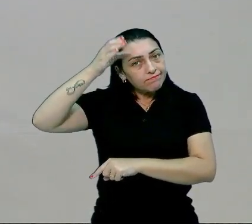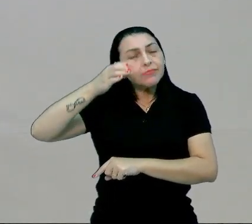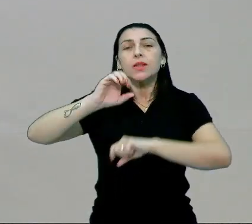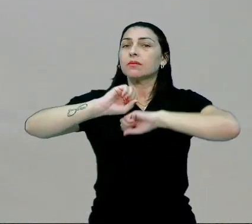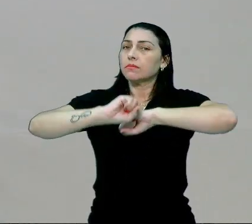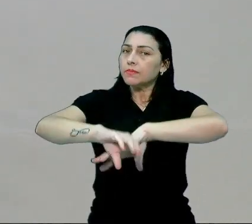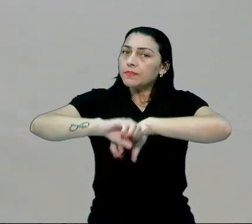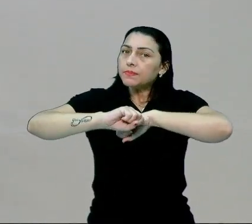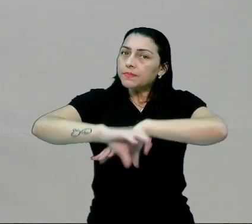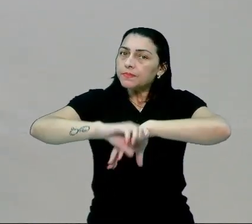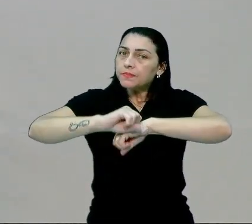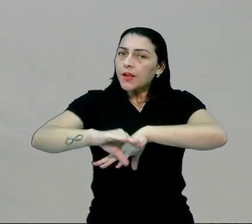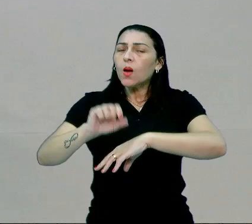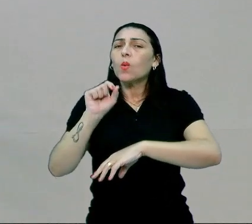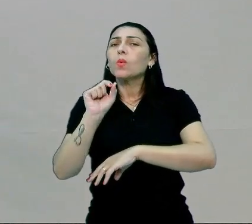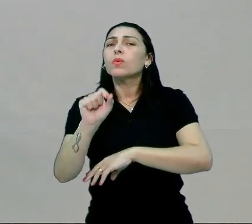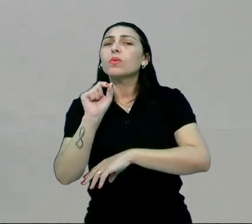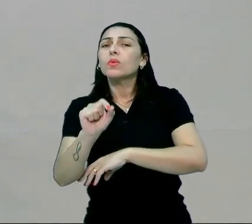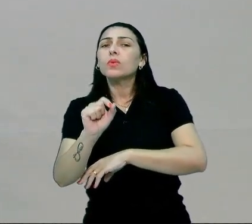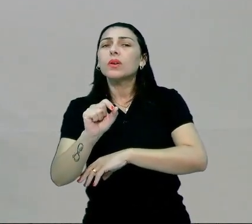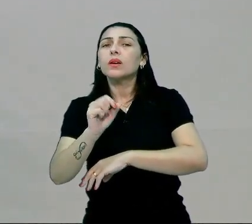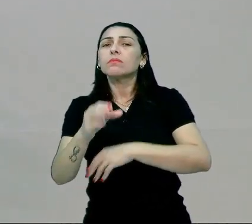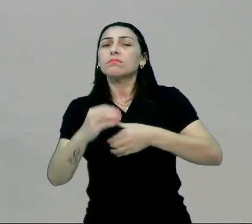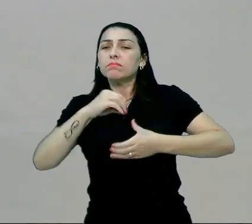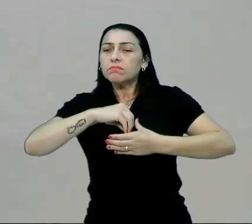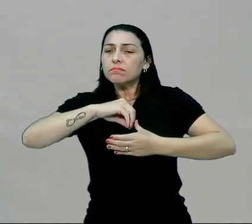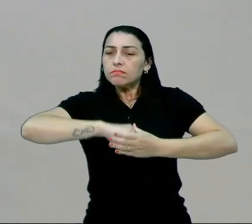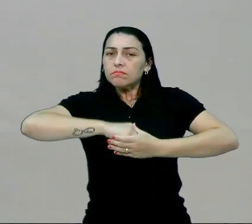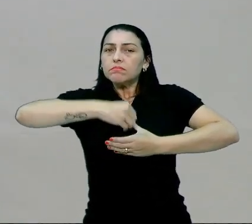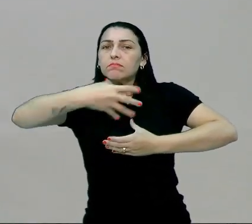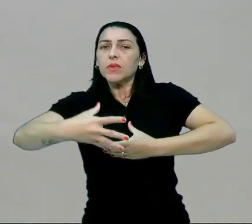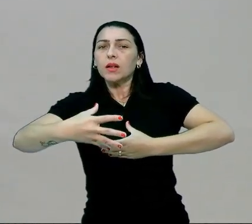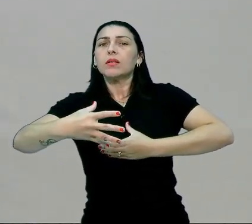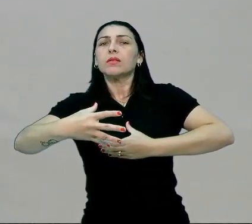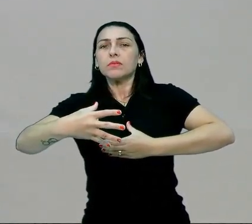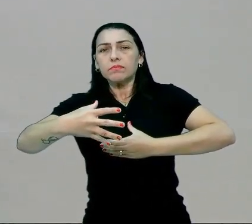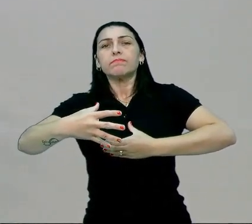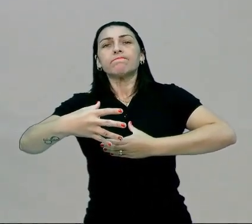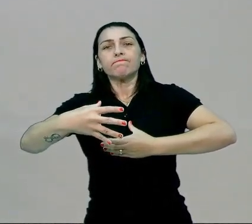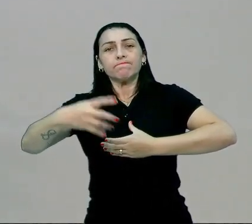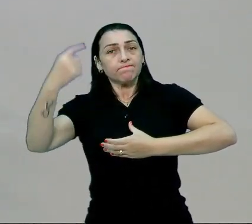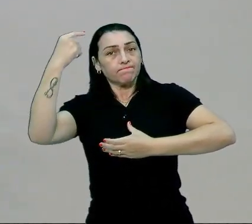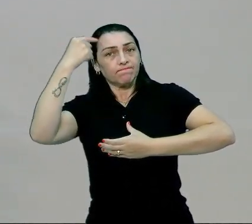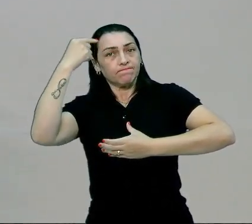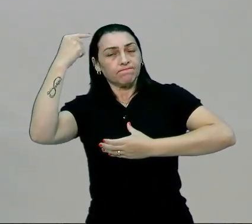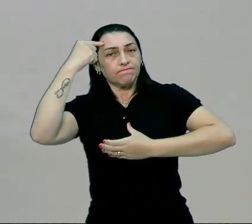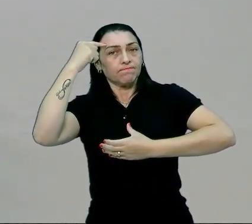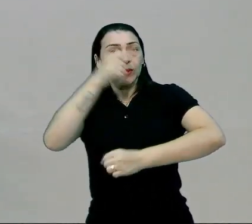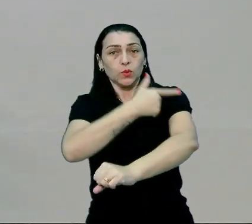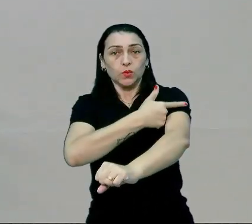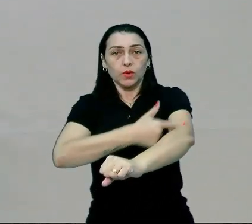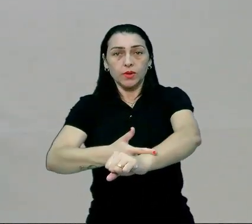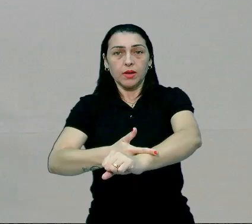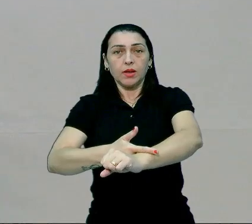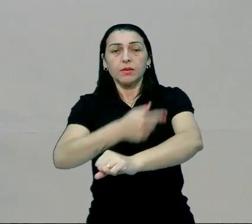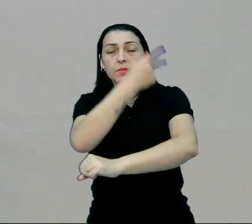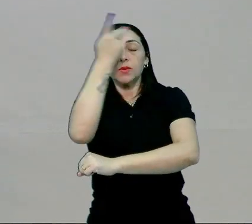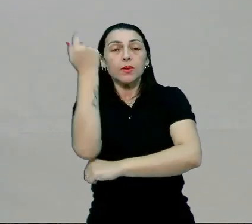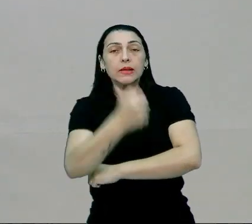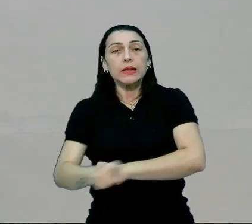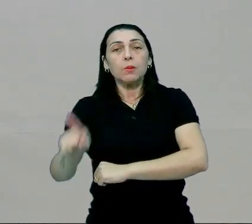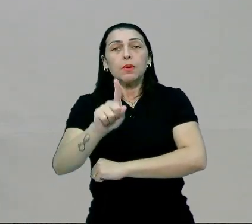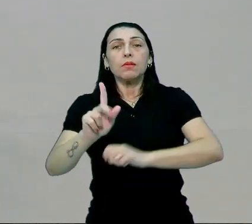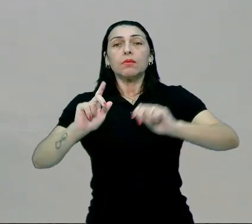de educação. É uma questão de atitude, é uma questão de conduta, né? Então, as pessoas elas também precisam ter